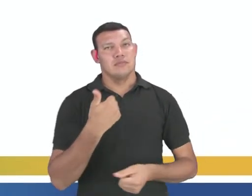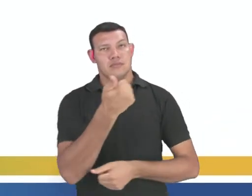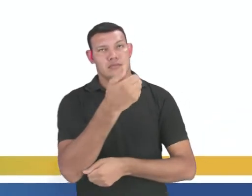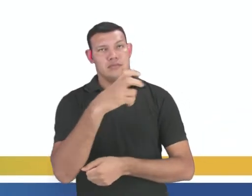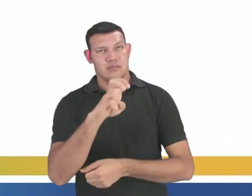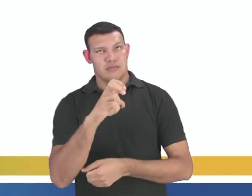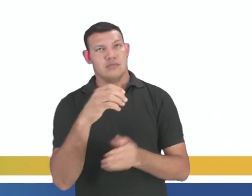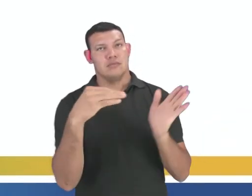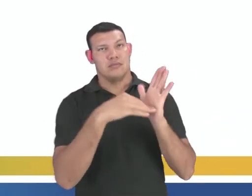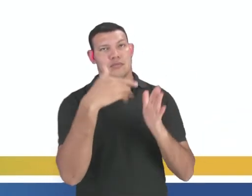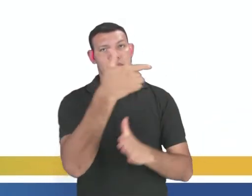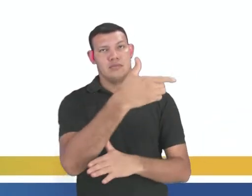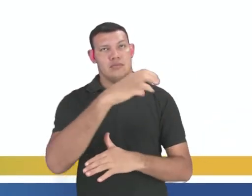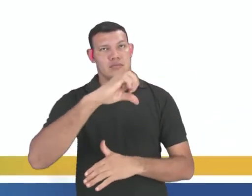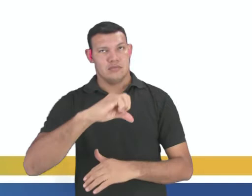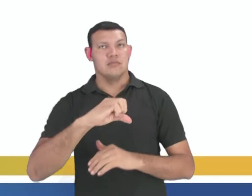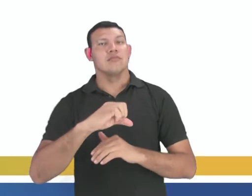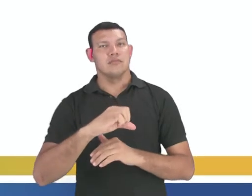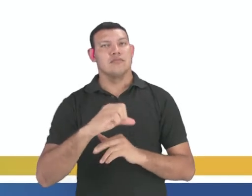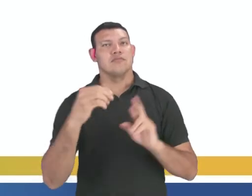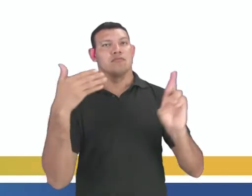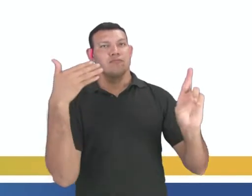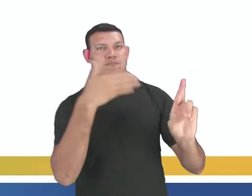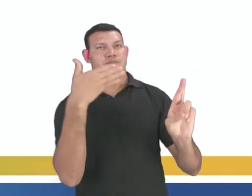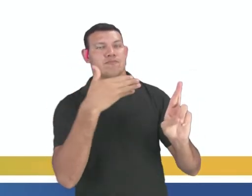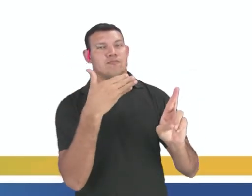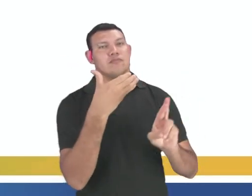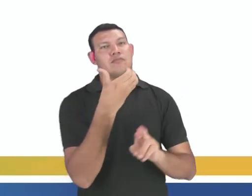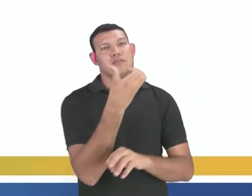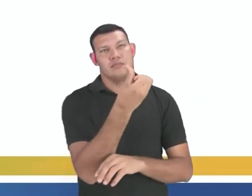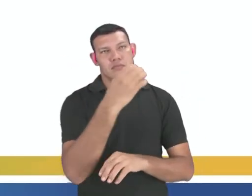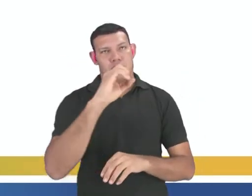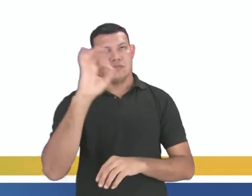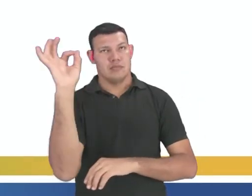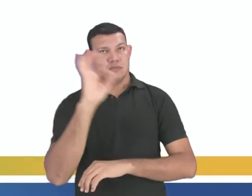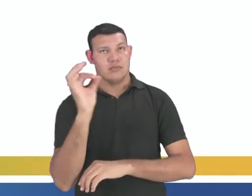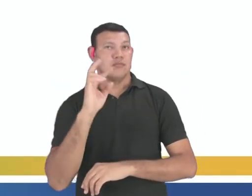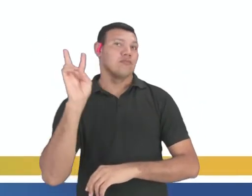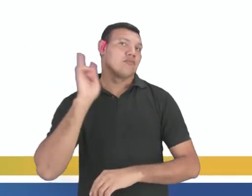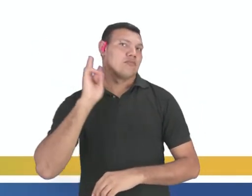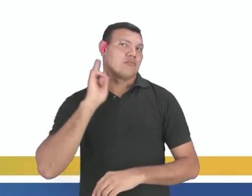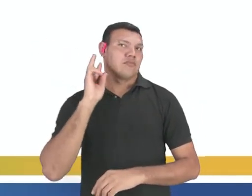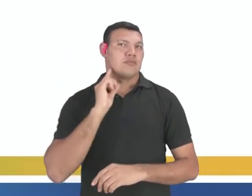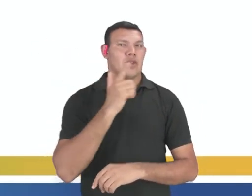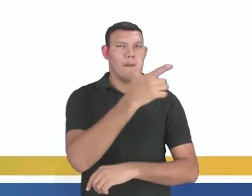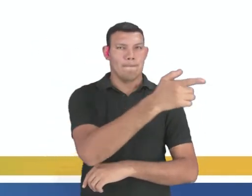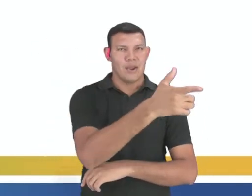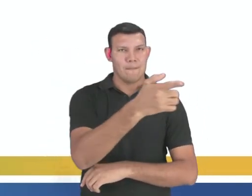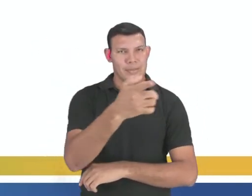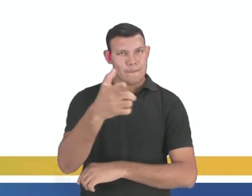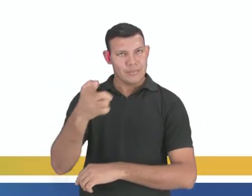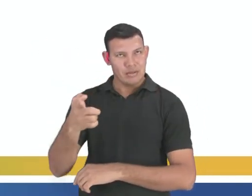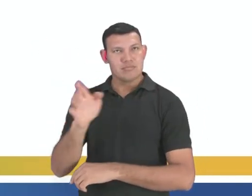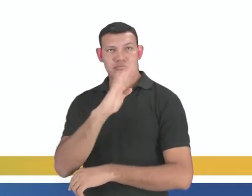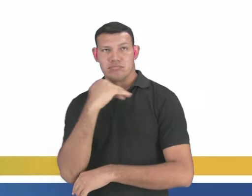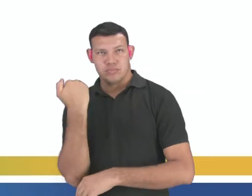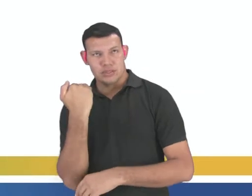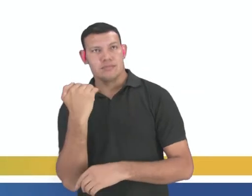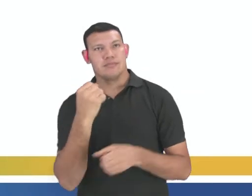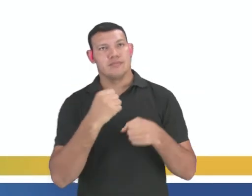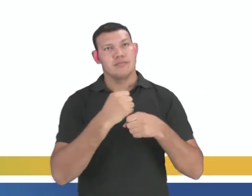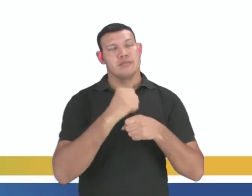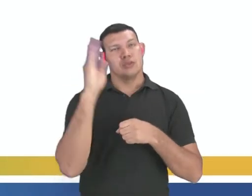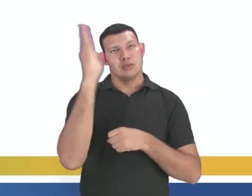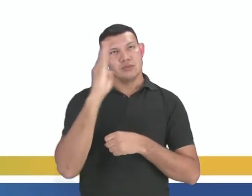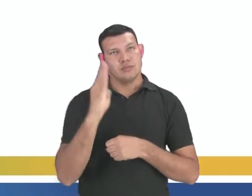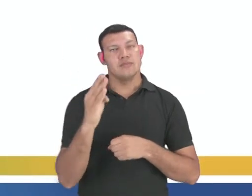de 15 a 29 anos de idade, representam quase 60% das vítimas de homicídio por arma de fogo no Brasil. Tá?